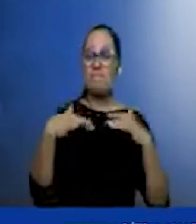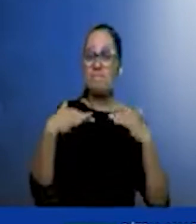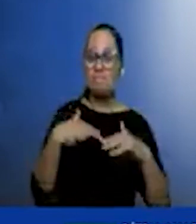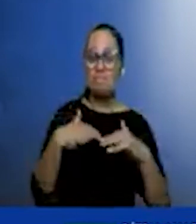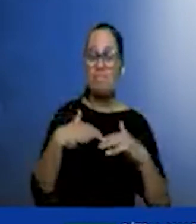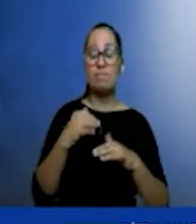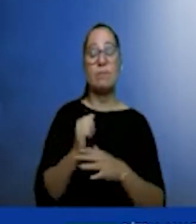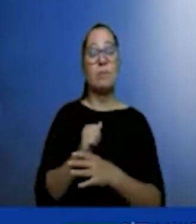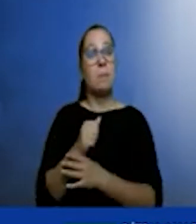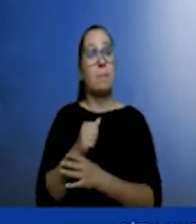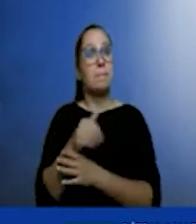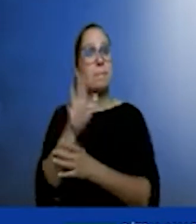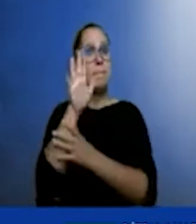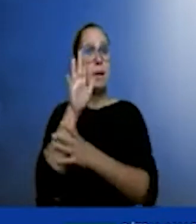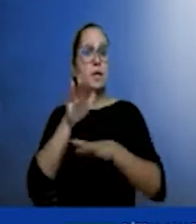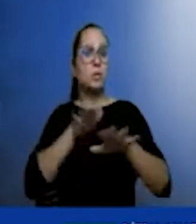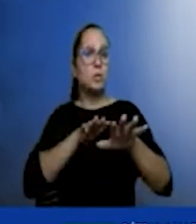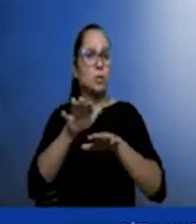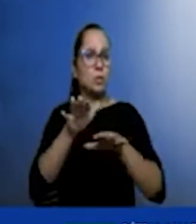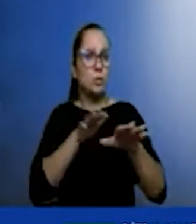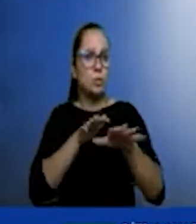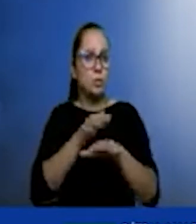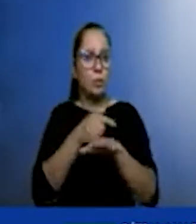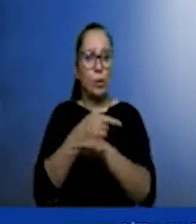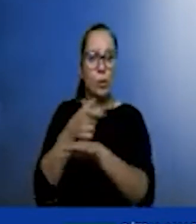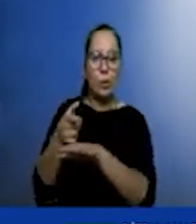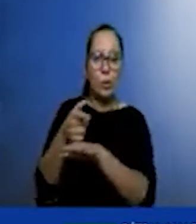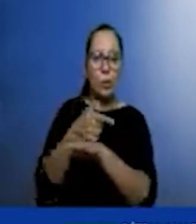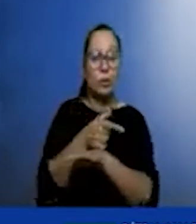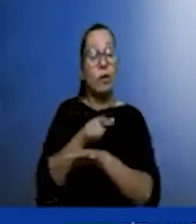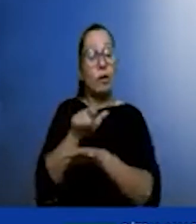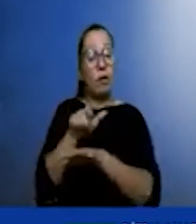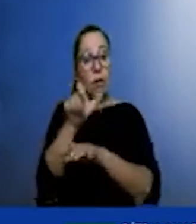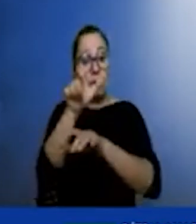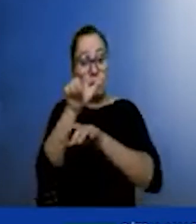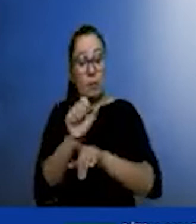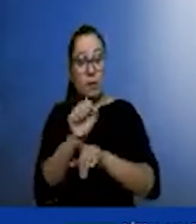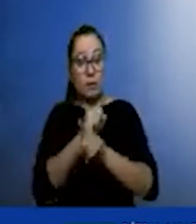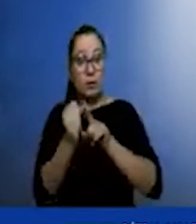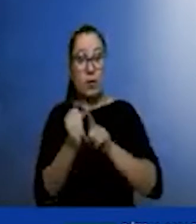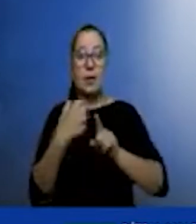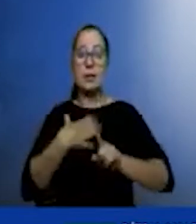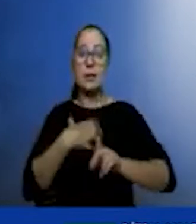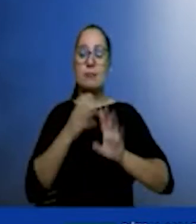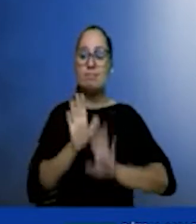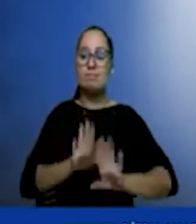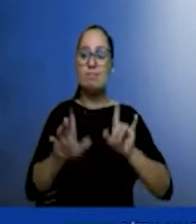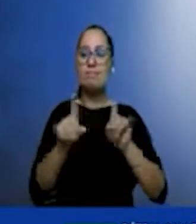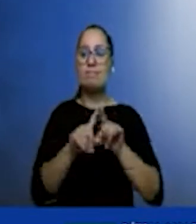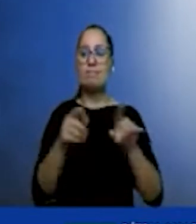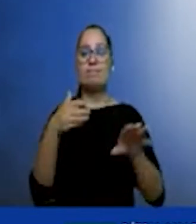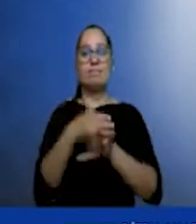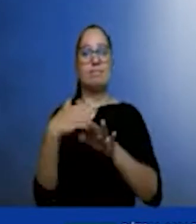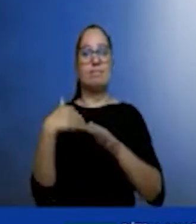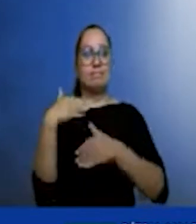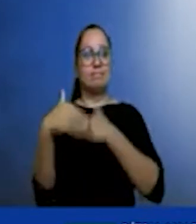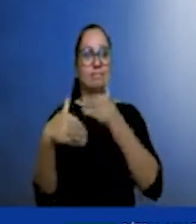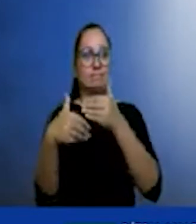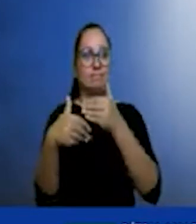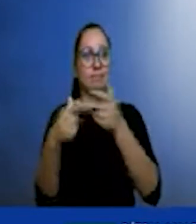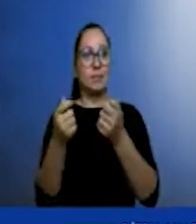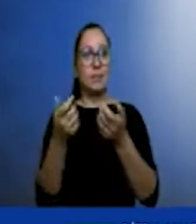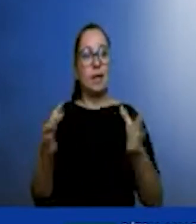mais dinâmico ou menos dinâmico, para que ela se sinta protegida e participe do processo. Então, uma maior integração, uma